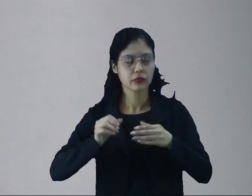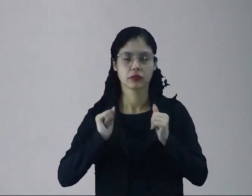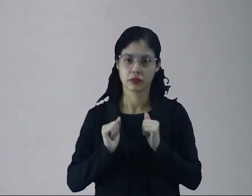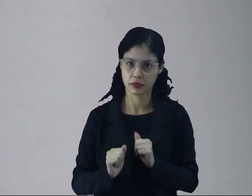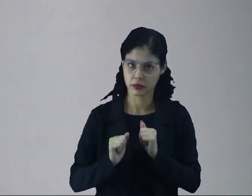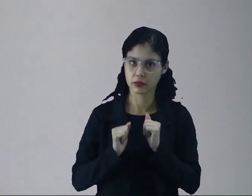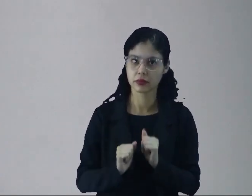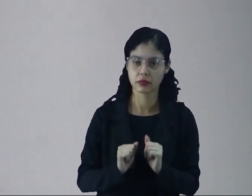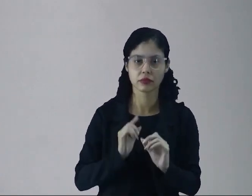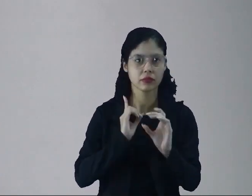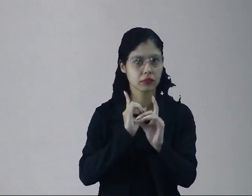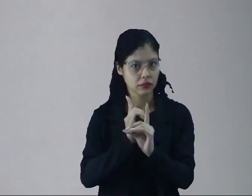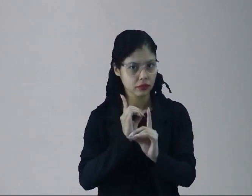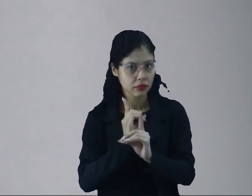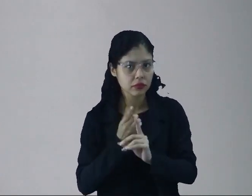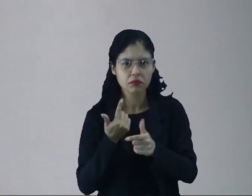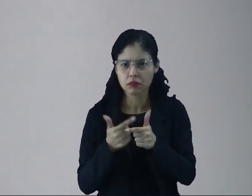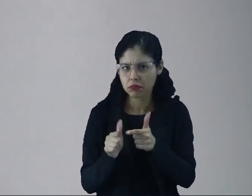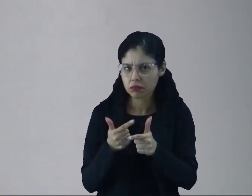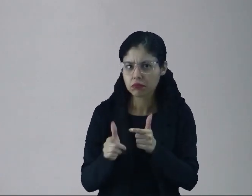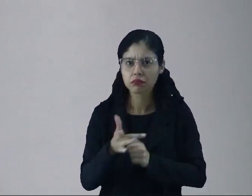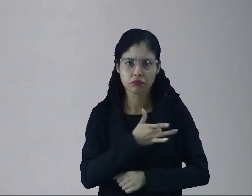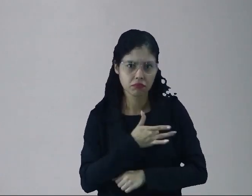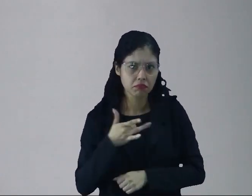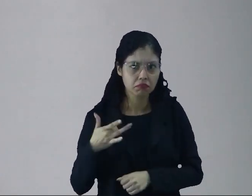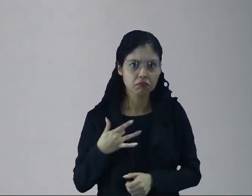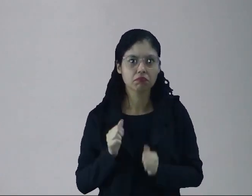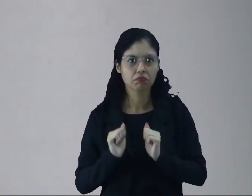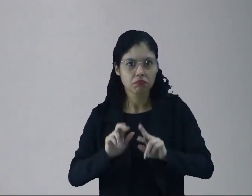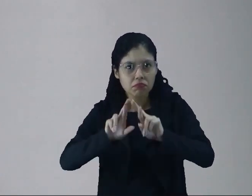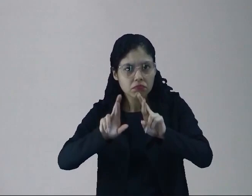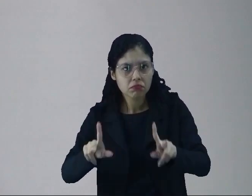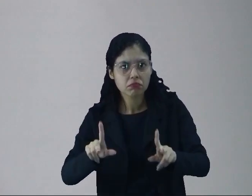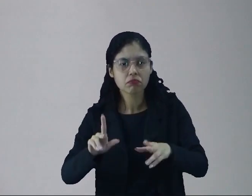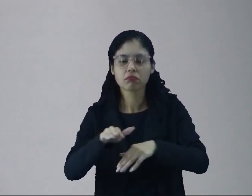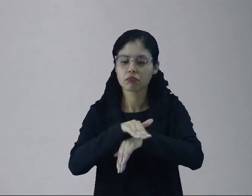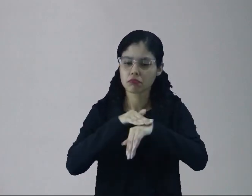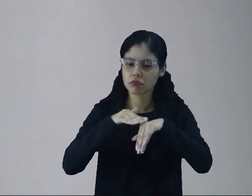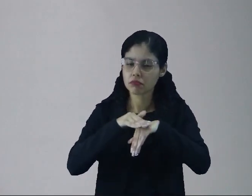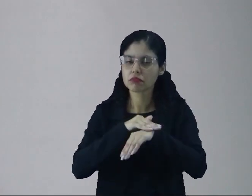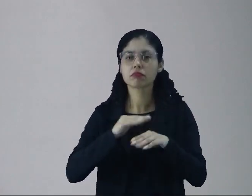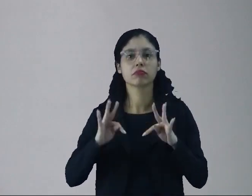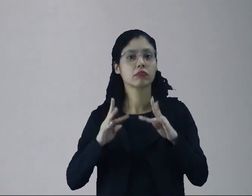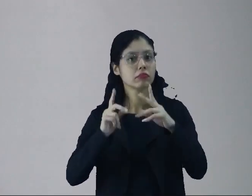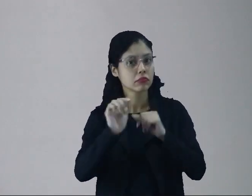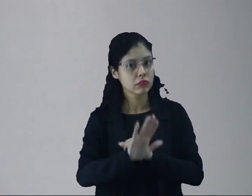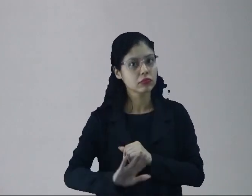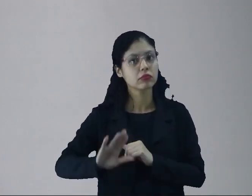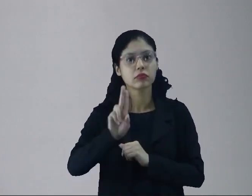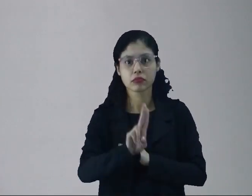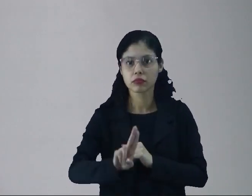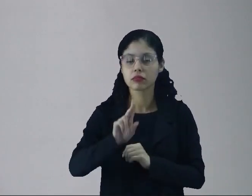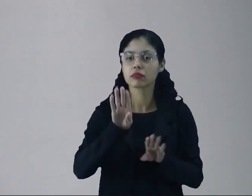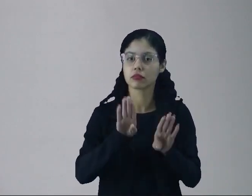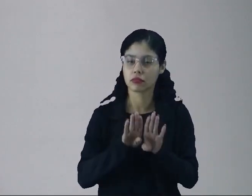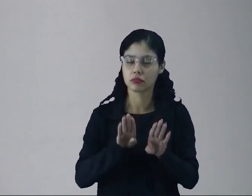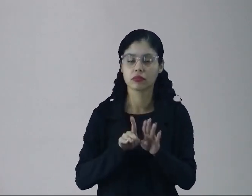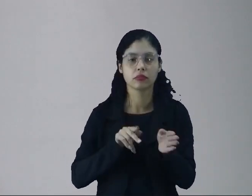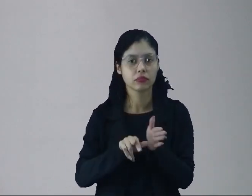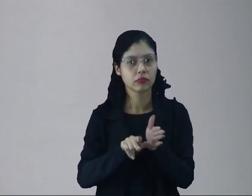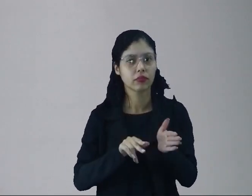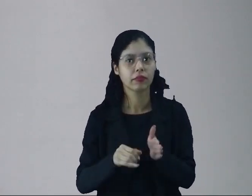pode identificar problemas de saúde, pode diferenciar tecidos, enfim, tudo que a gente usa na